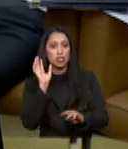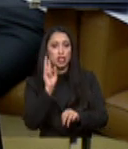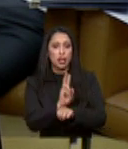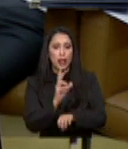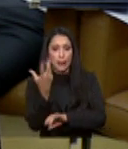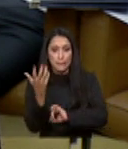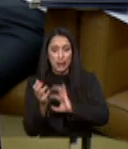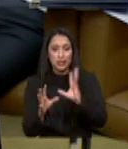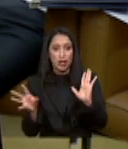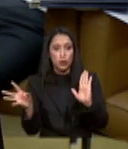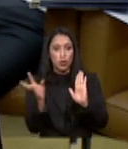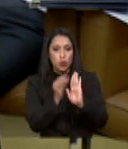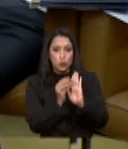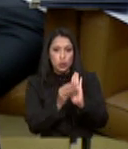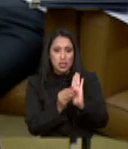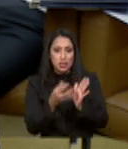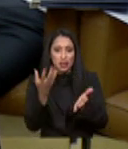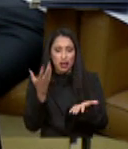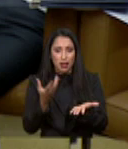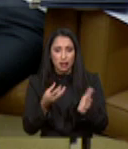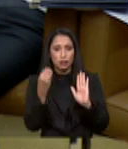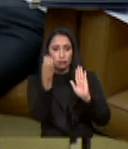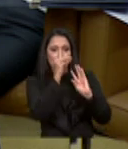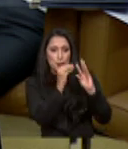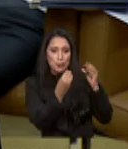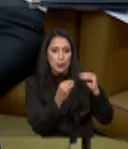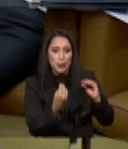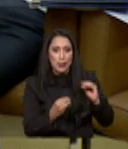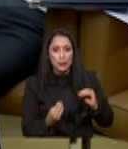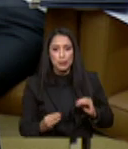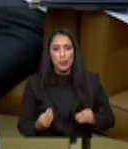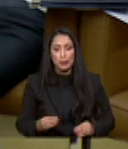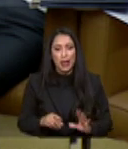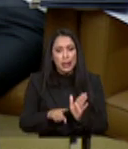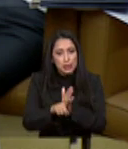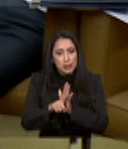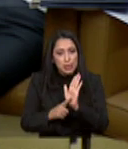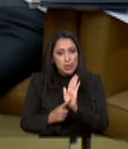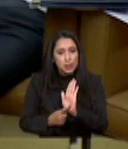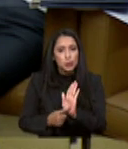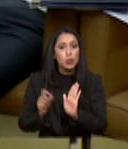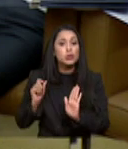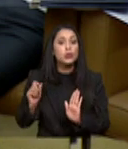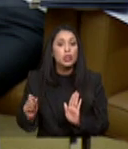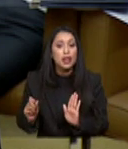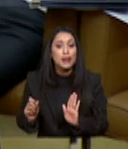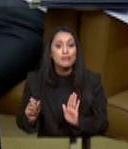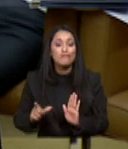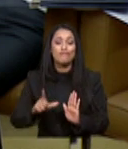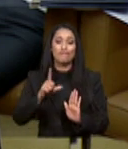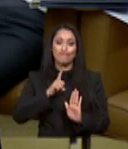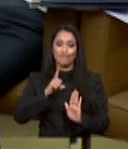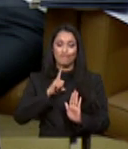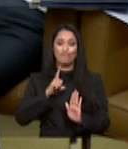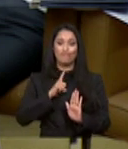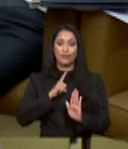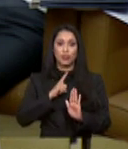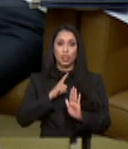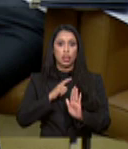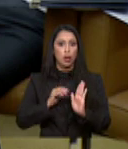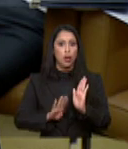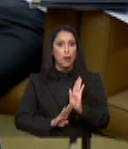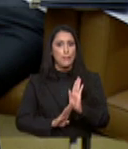os dados, a ciência, o que as pesquisas demonstram é que estamos em um ritmo